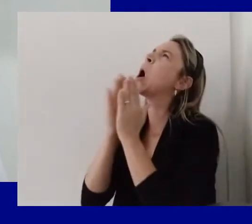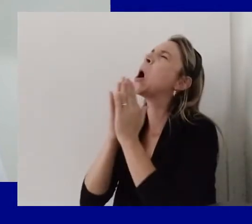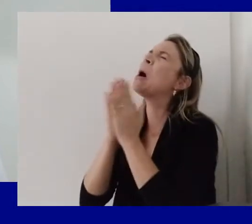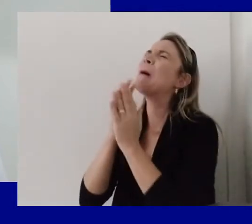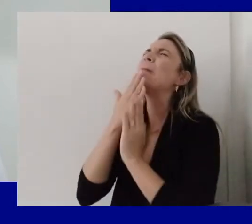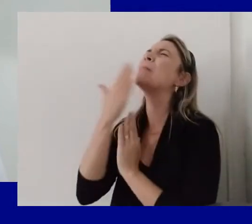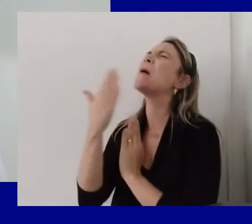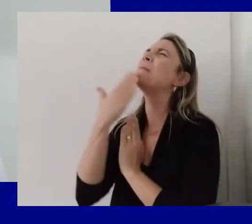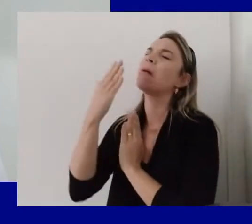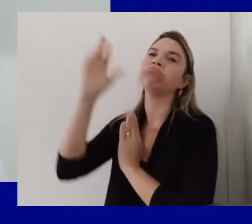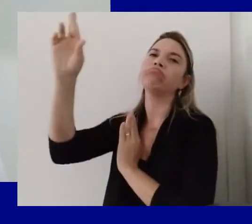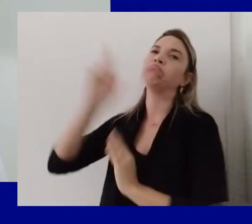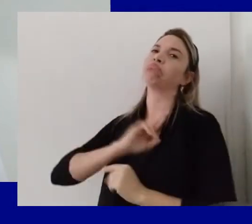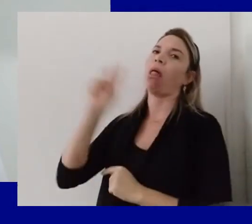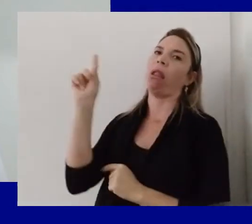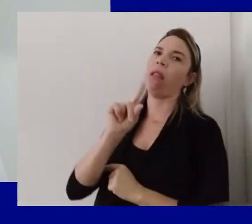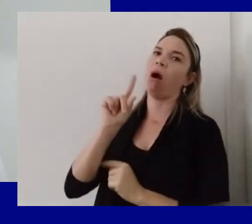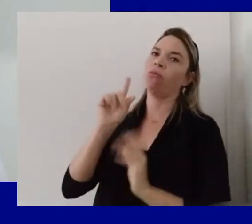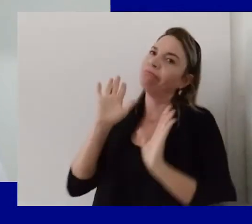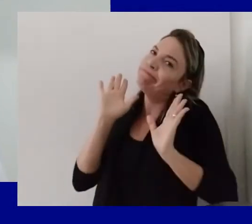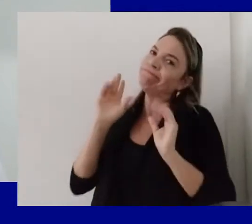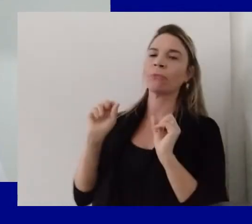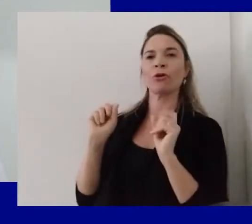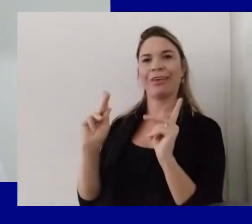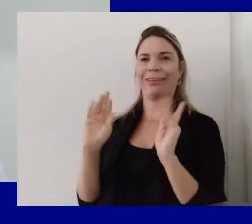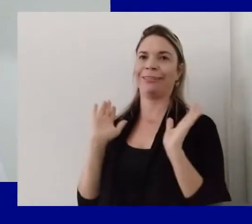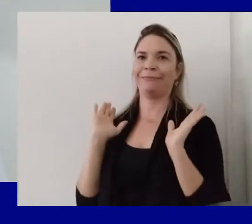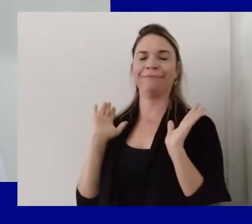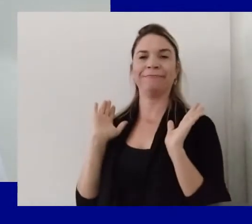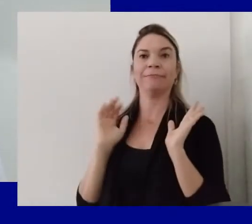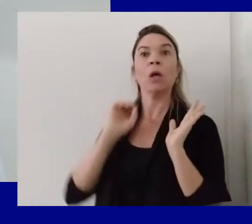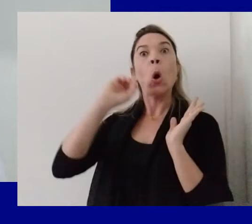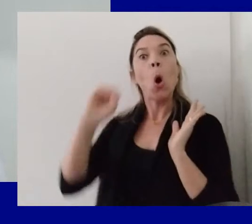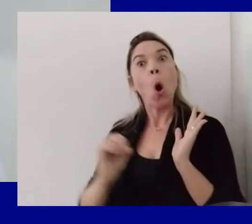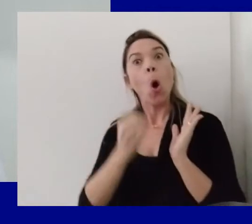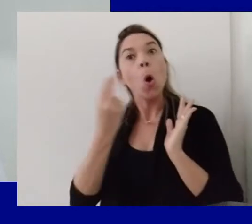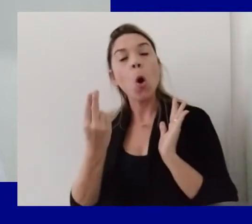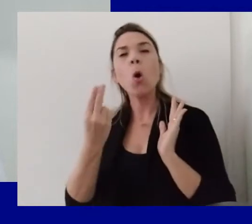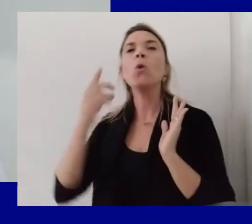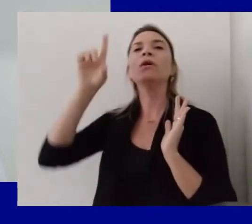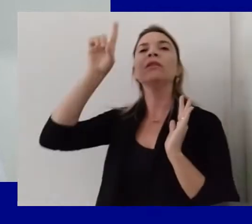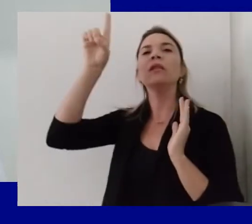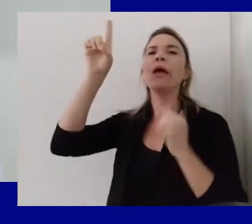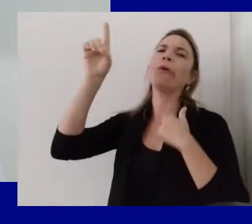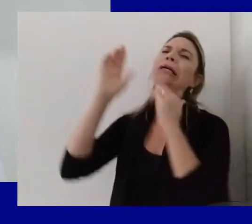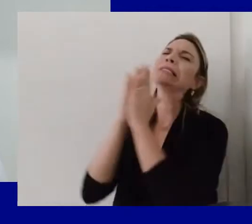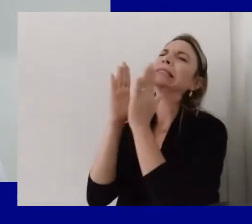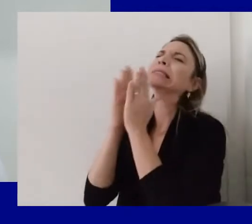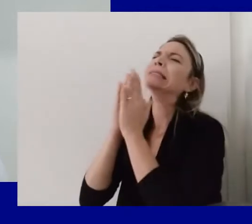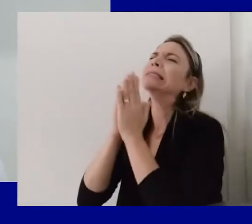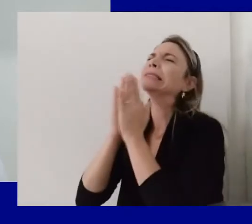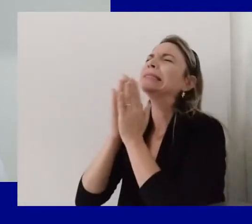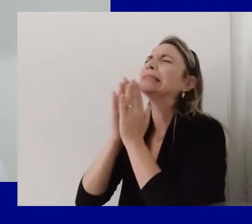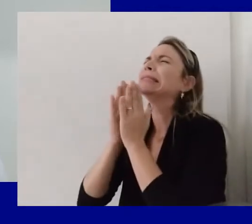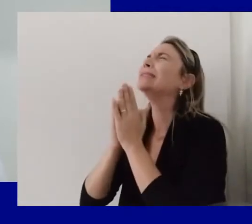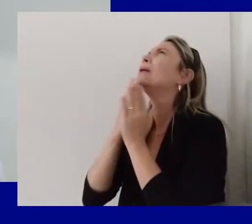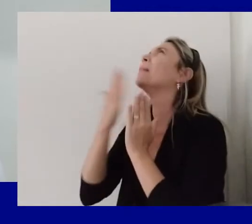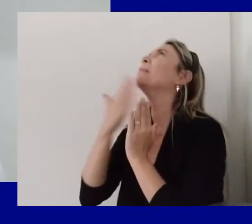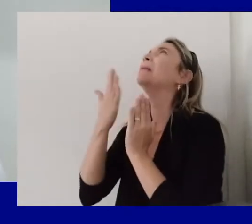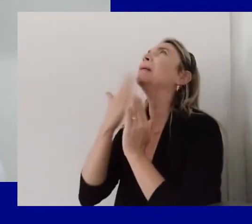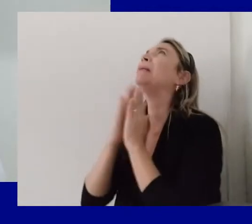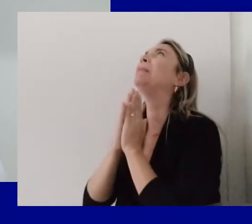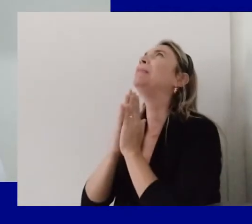fé e que possamos testemunhar da sua justiça, mesmo antes da resposta